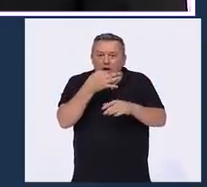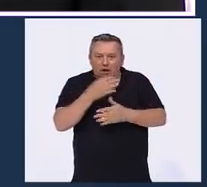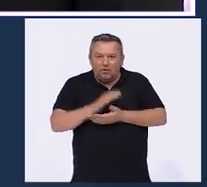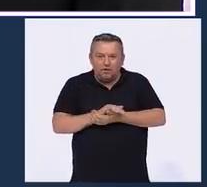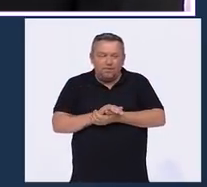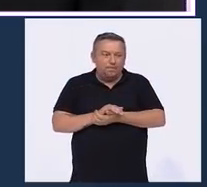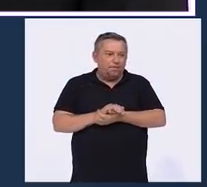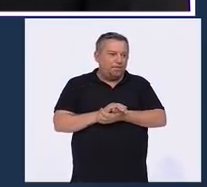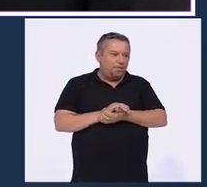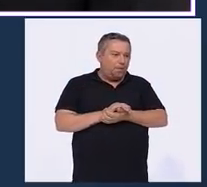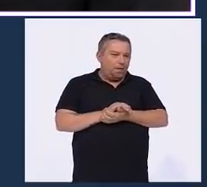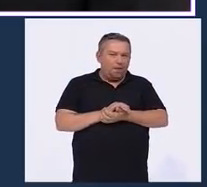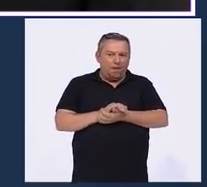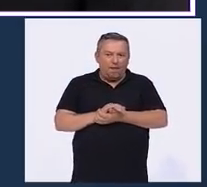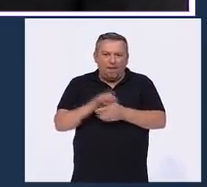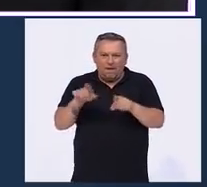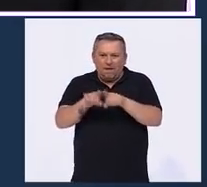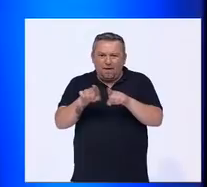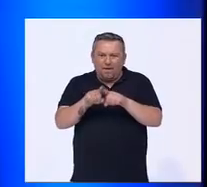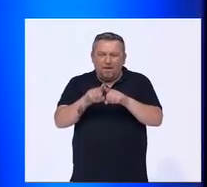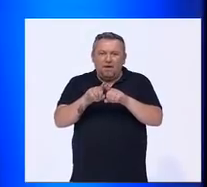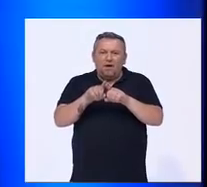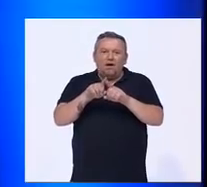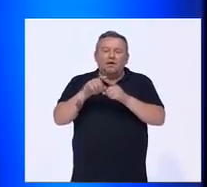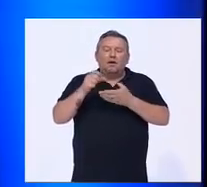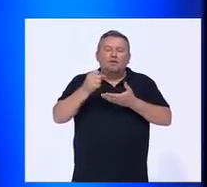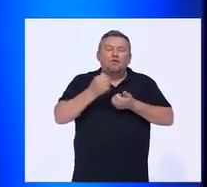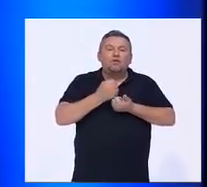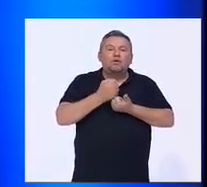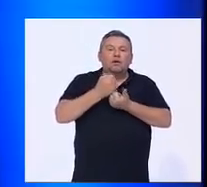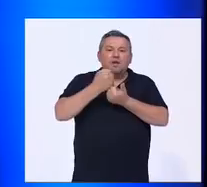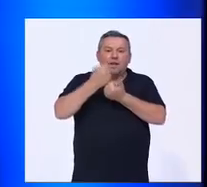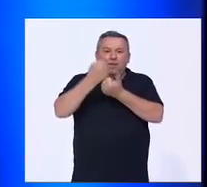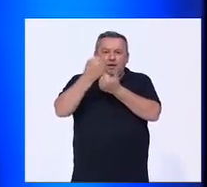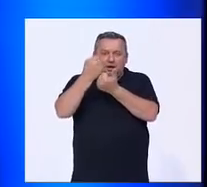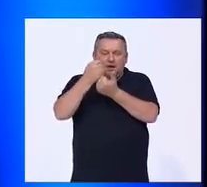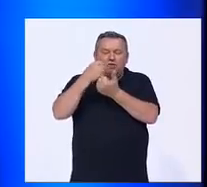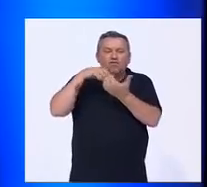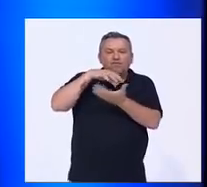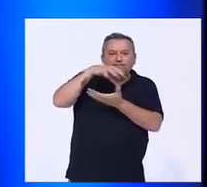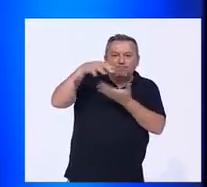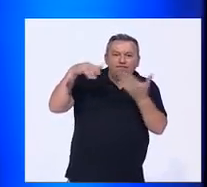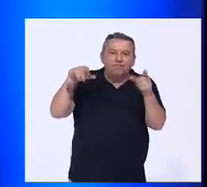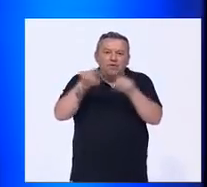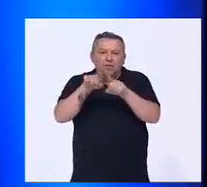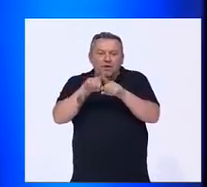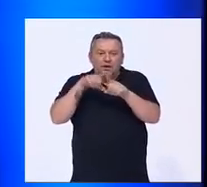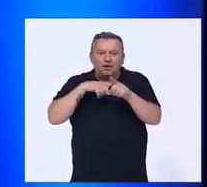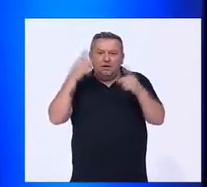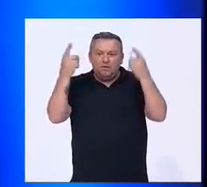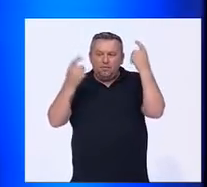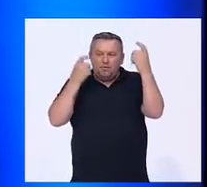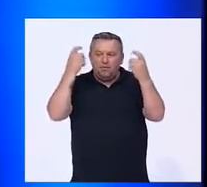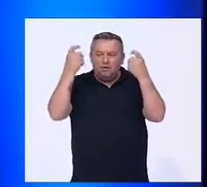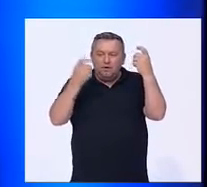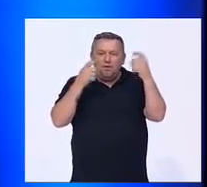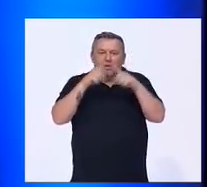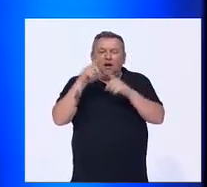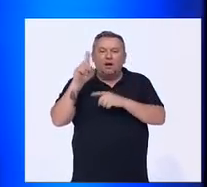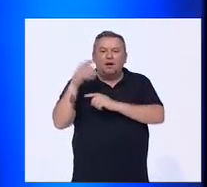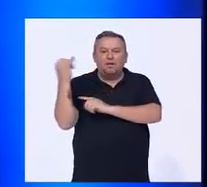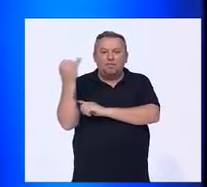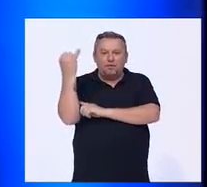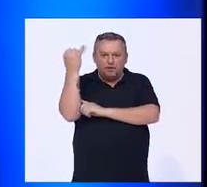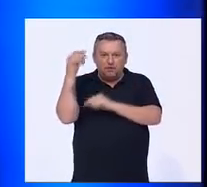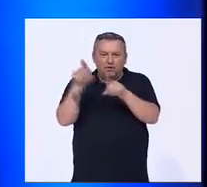Mauro, essa questão da sustentabilidade de uma produção que tenha essa preocupação, ela é fundamental.